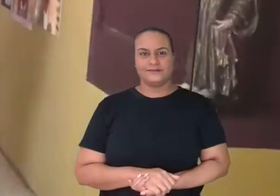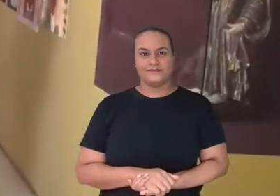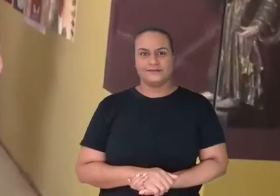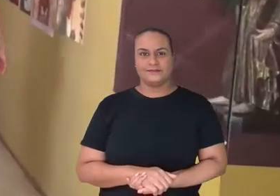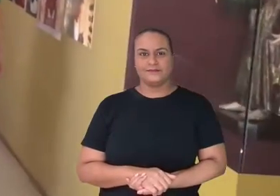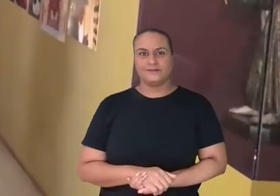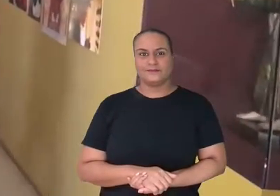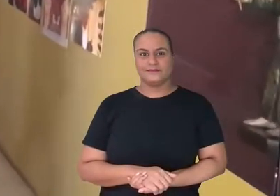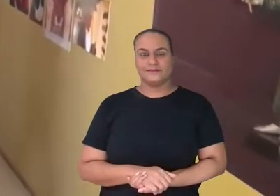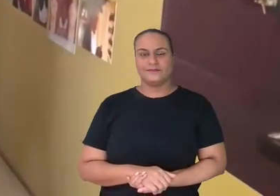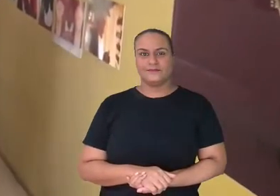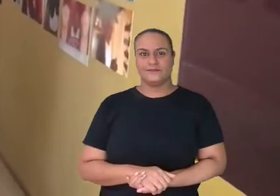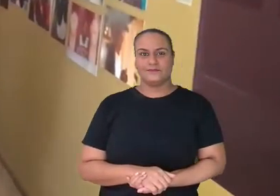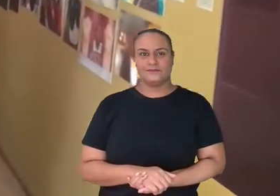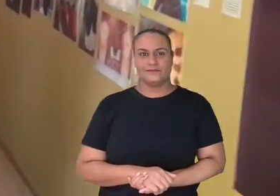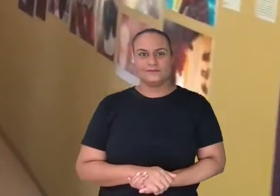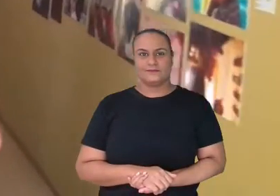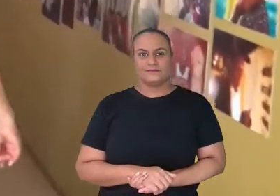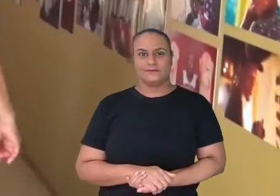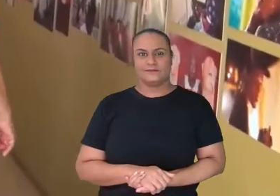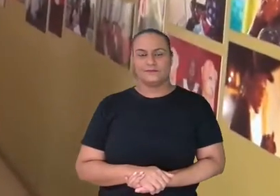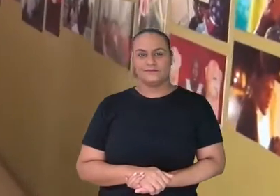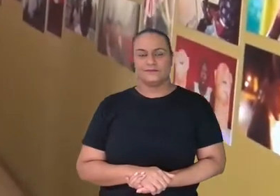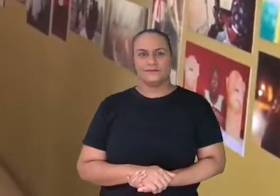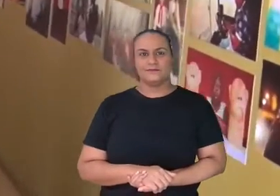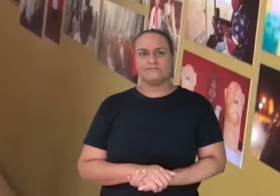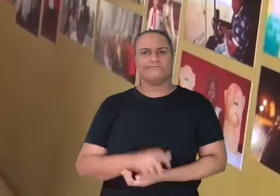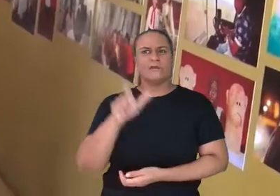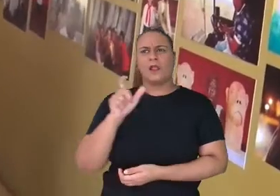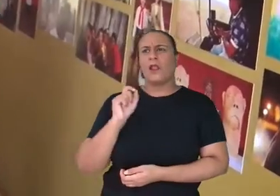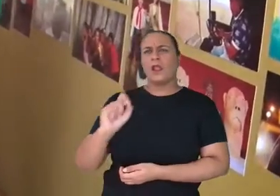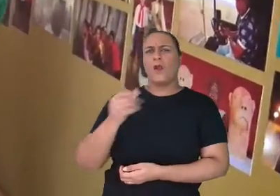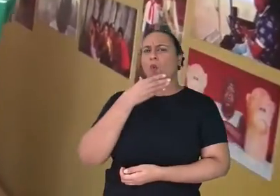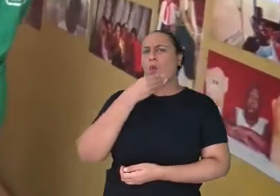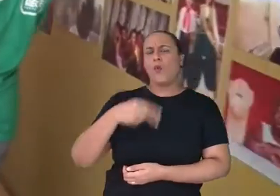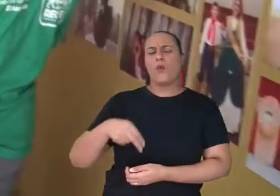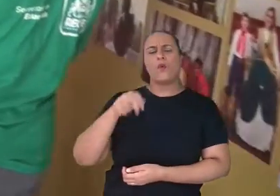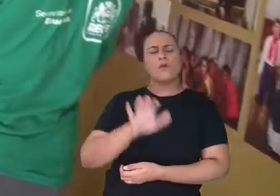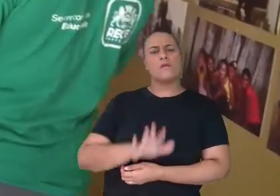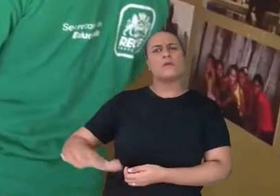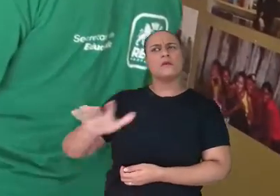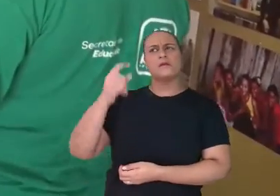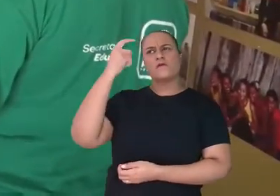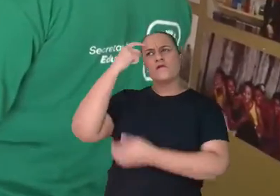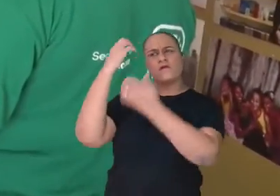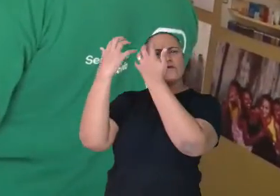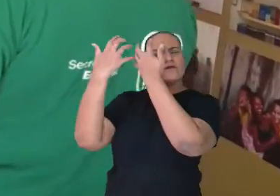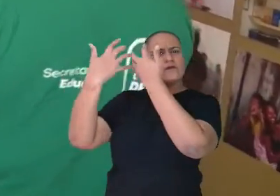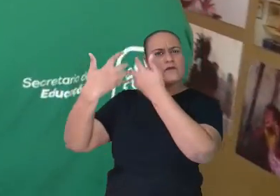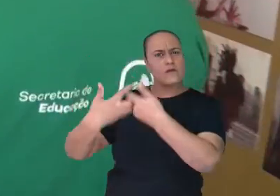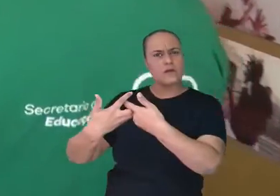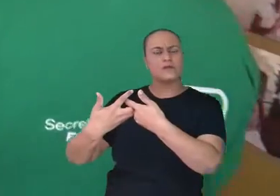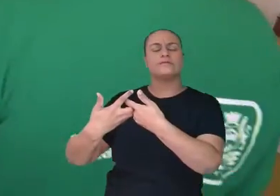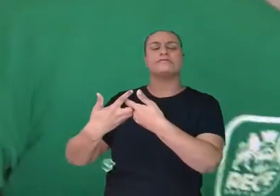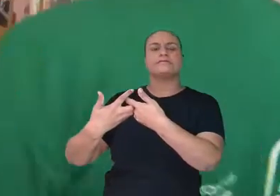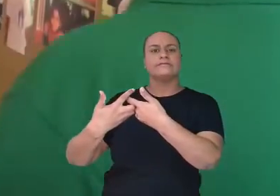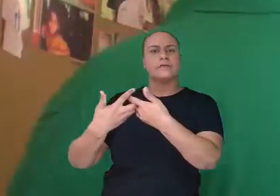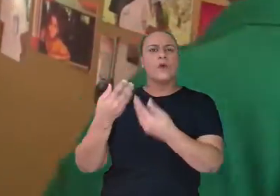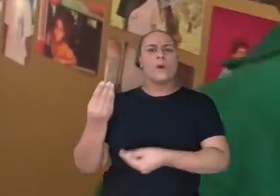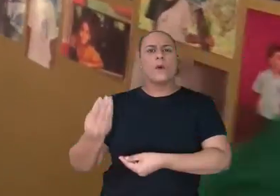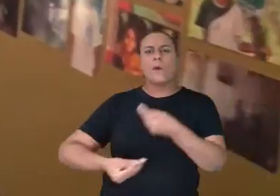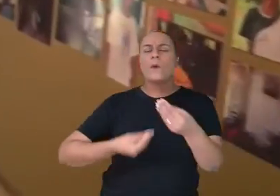Começa a pensar quem é o homem do Nordeste. Para a gente pensar realmente, como muitas vezes a gente